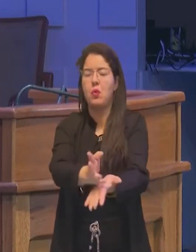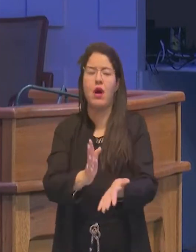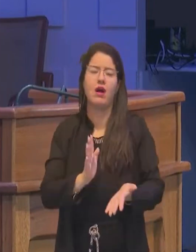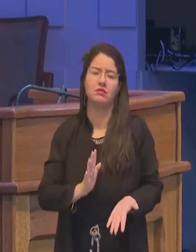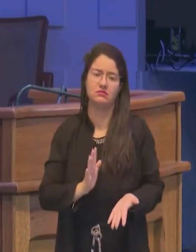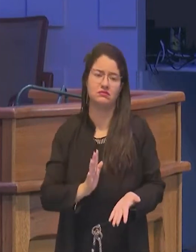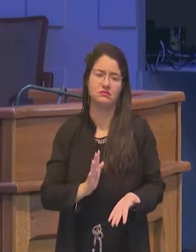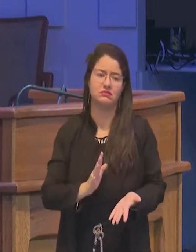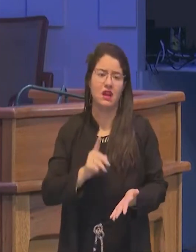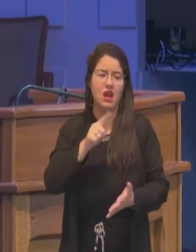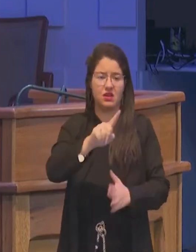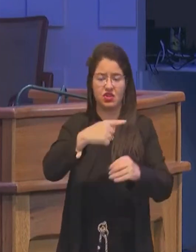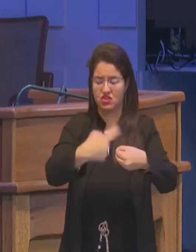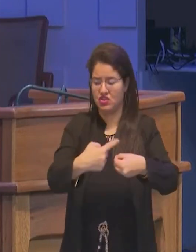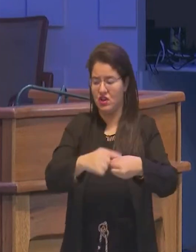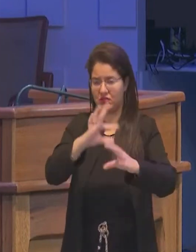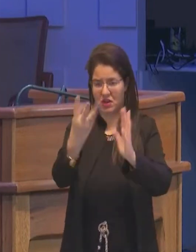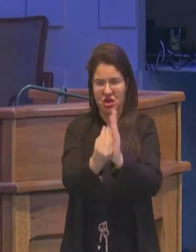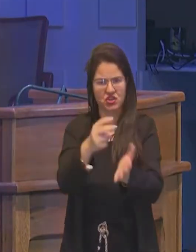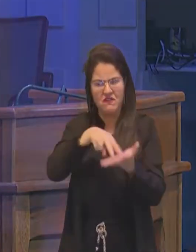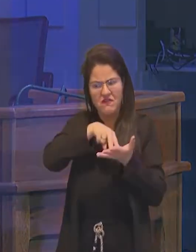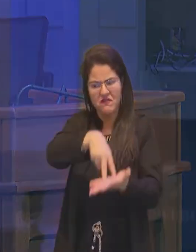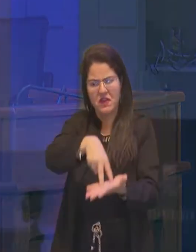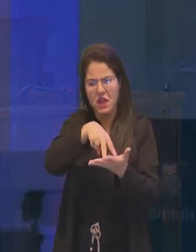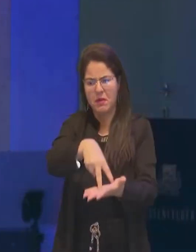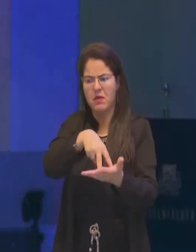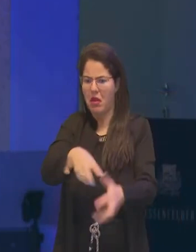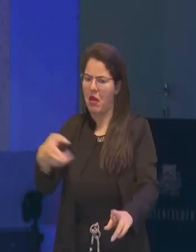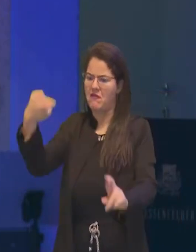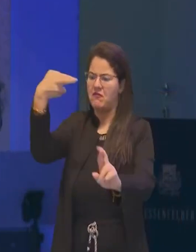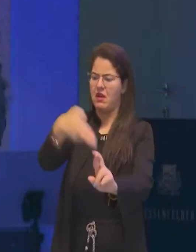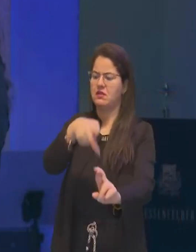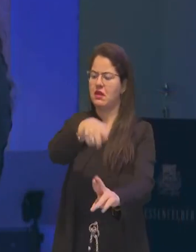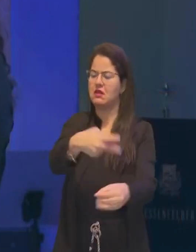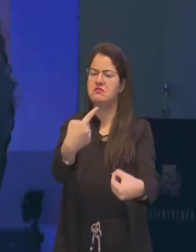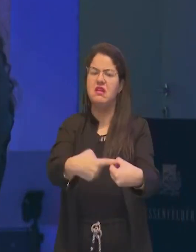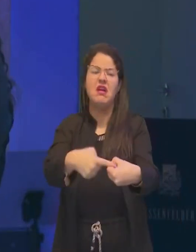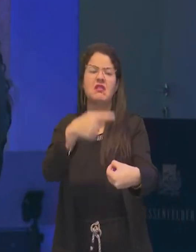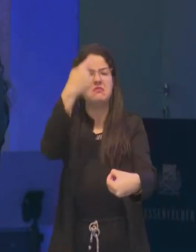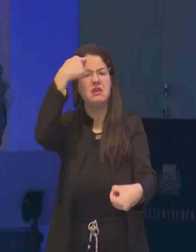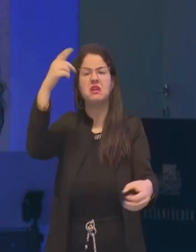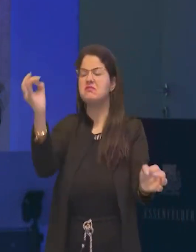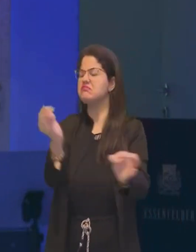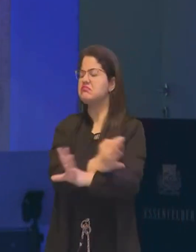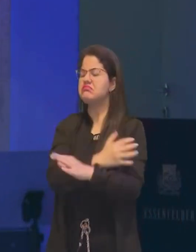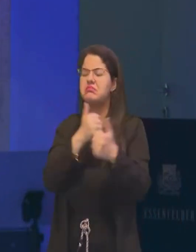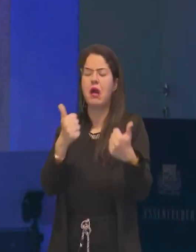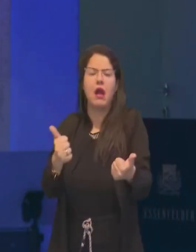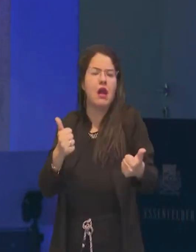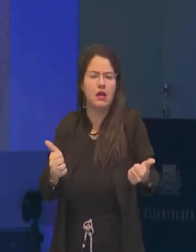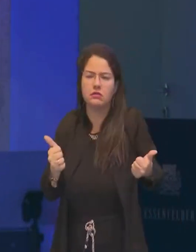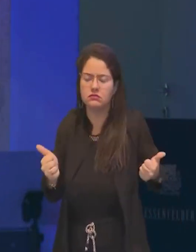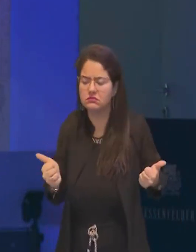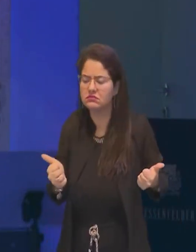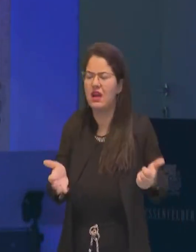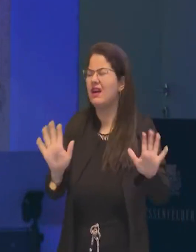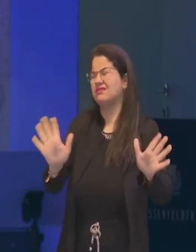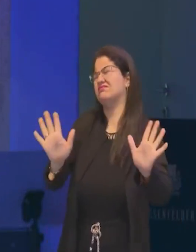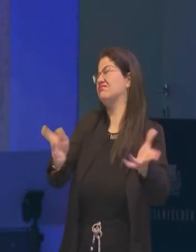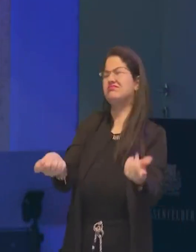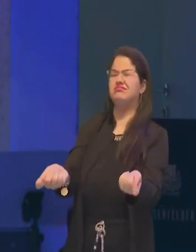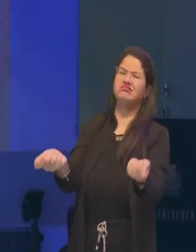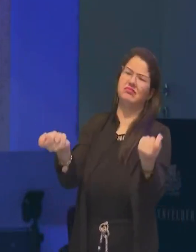estabeleceram como uma igreja firme, lá naquela cidade, eles decidiram que estava tudo certo e que não